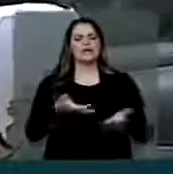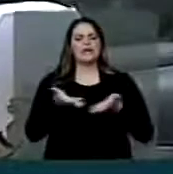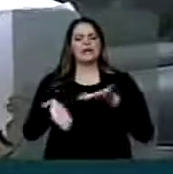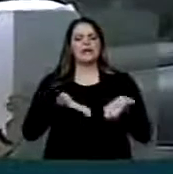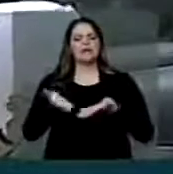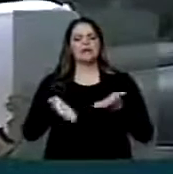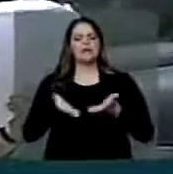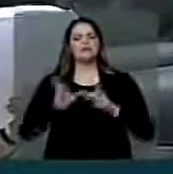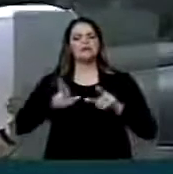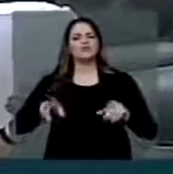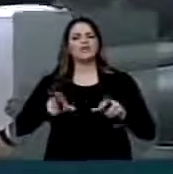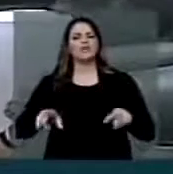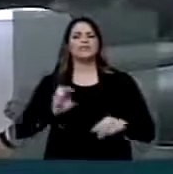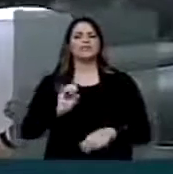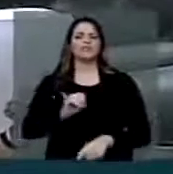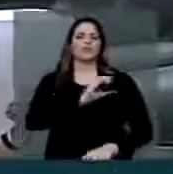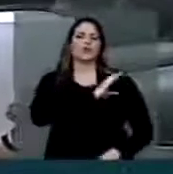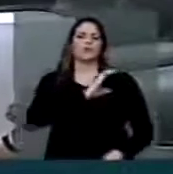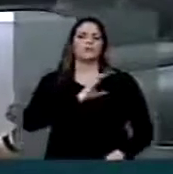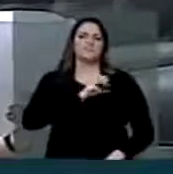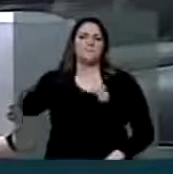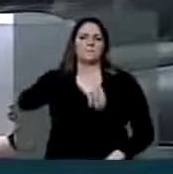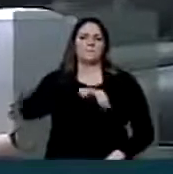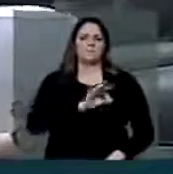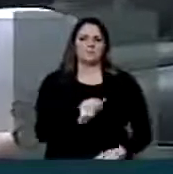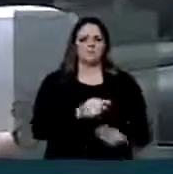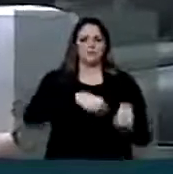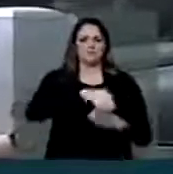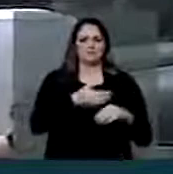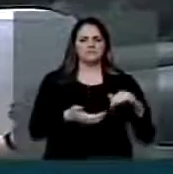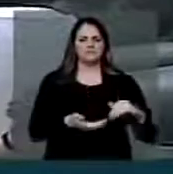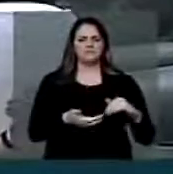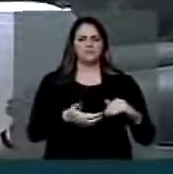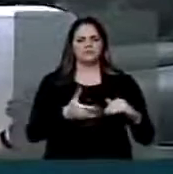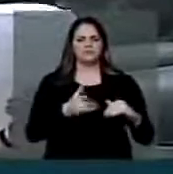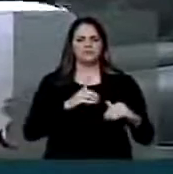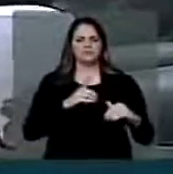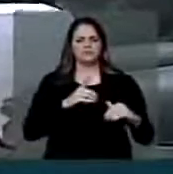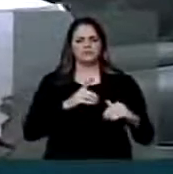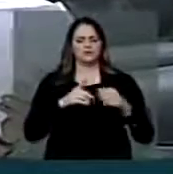nos casos da comissão mista instituída pelo ato...